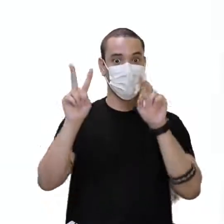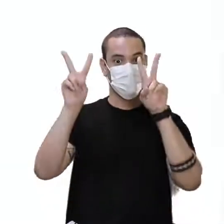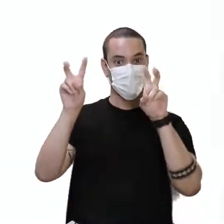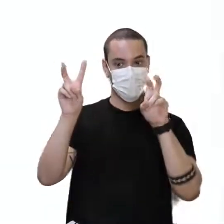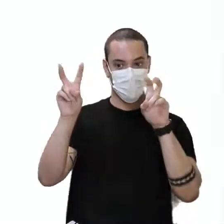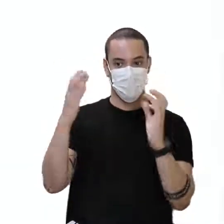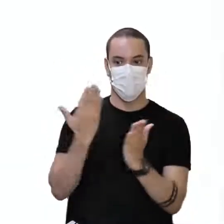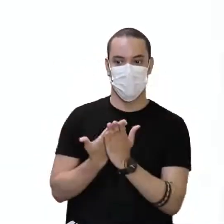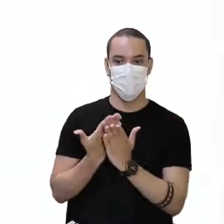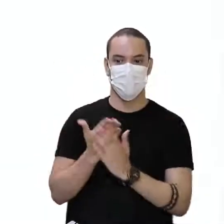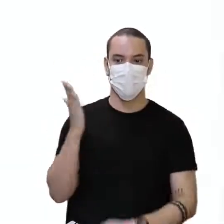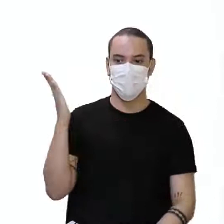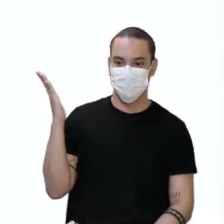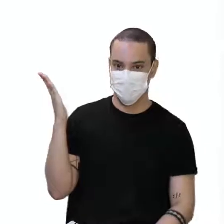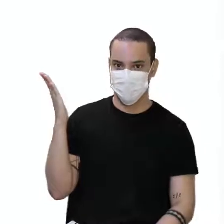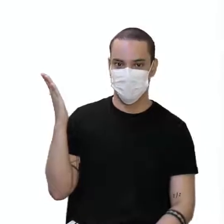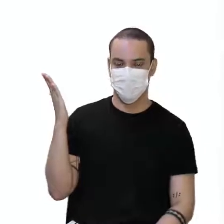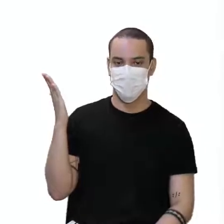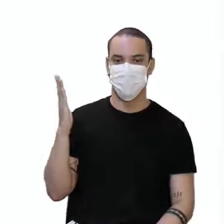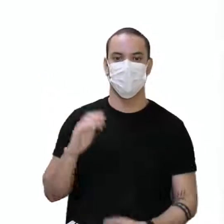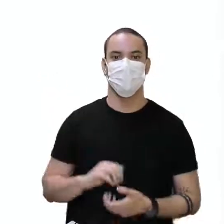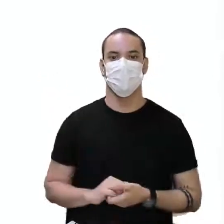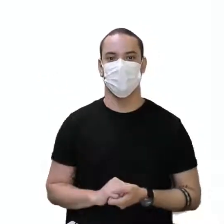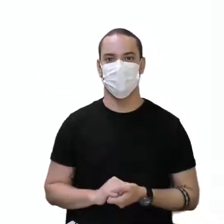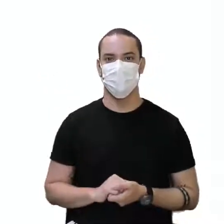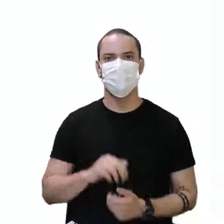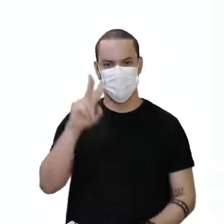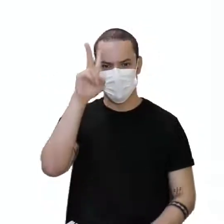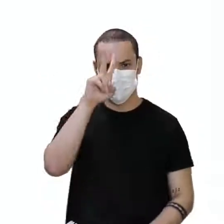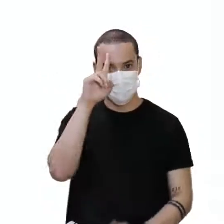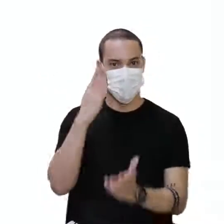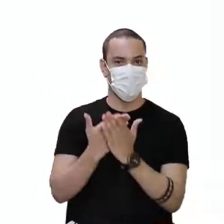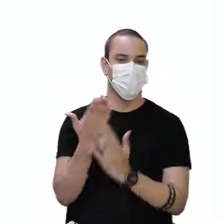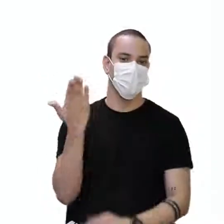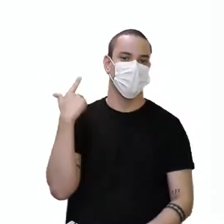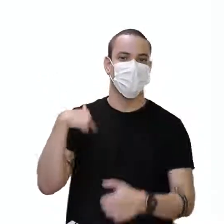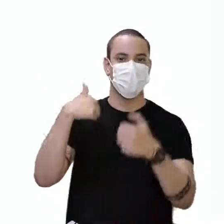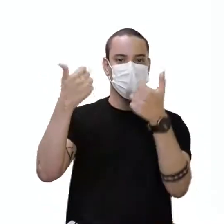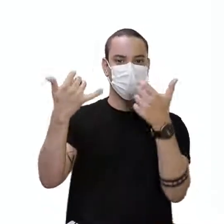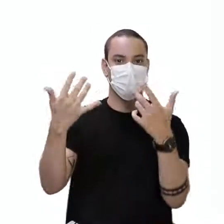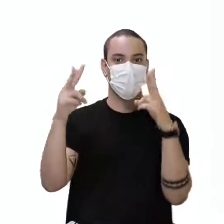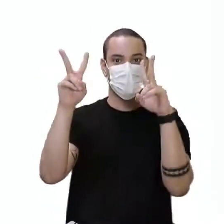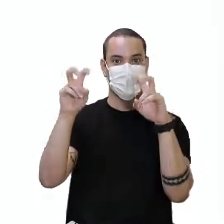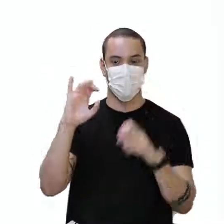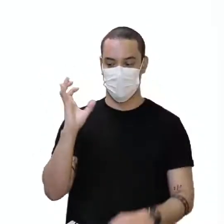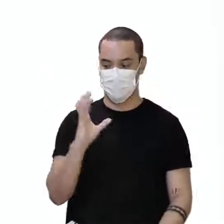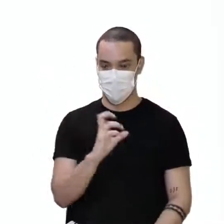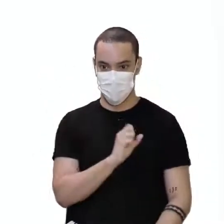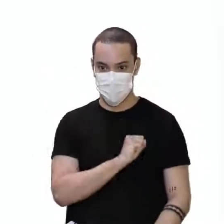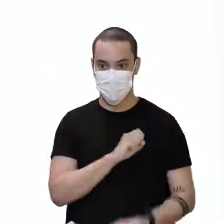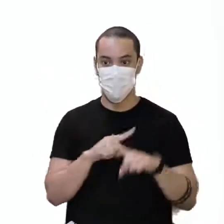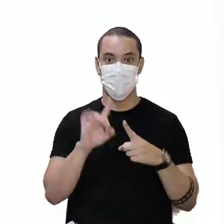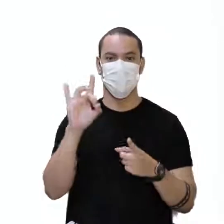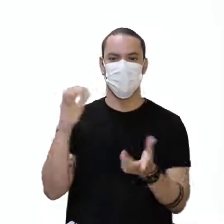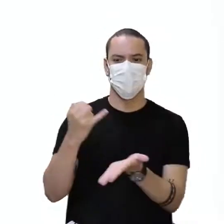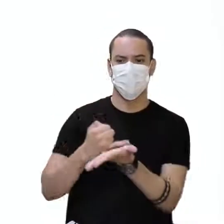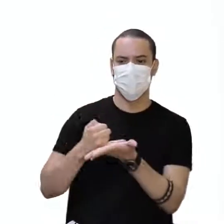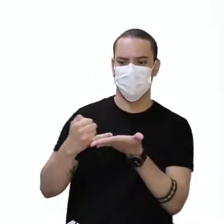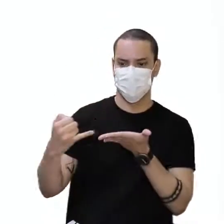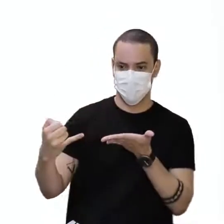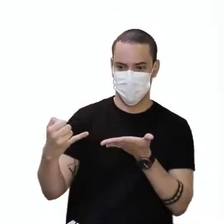da nossa aula foi Falling in Love, porque nós falamos bastante sobre o tema amor, mas foi só uma